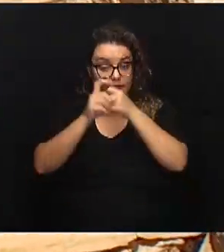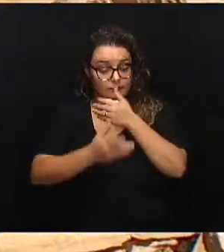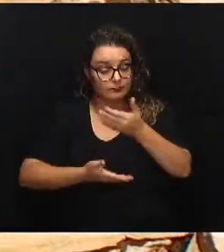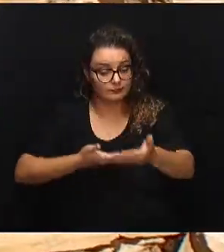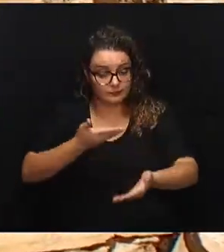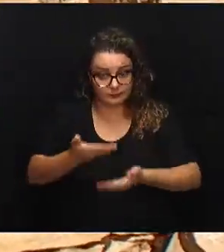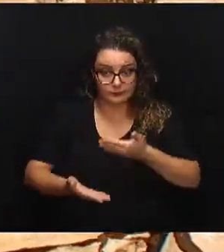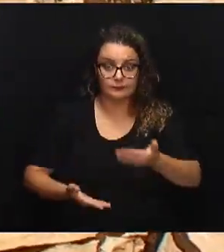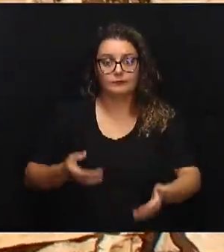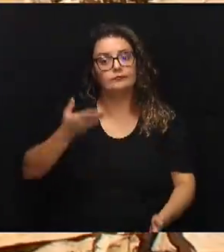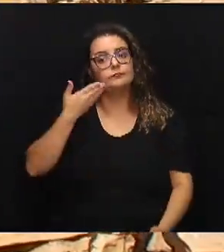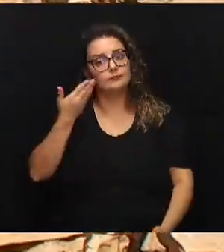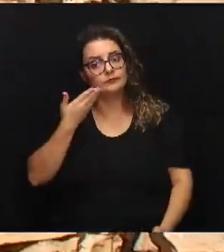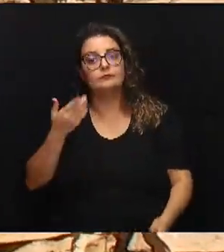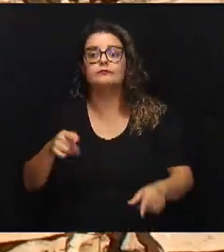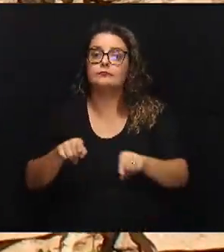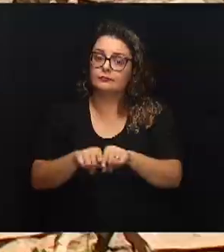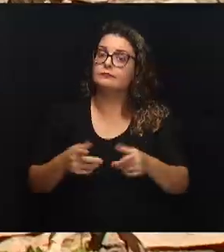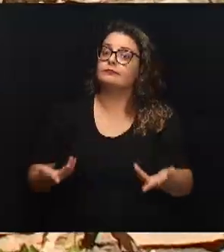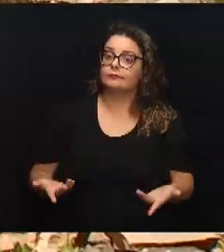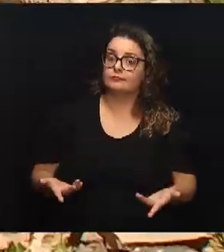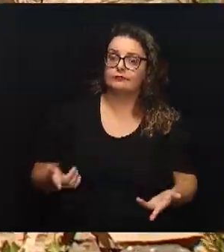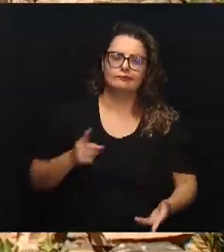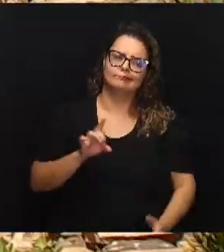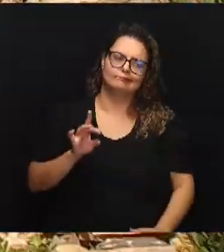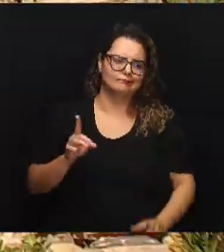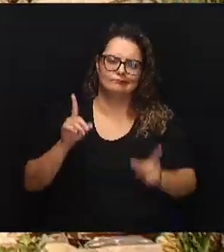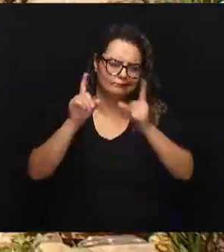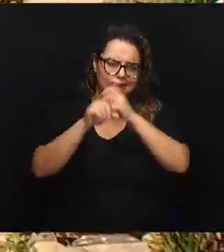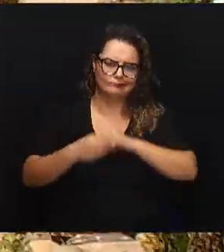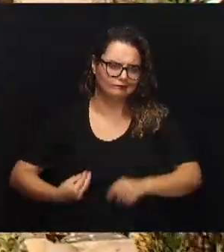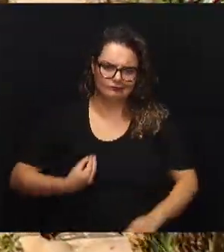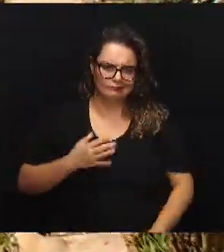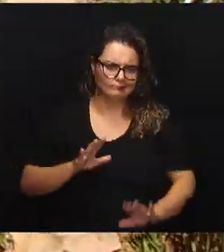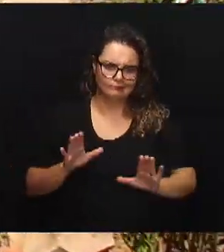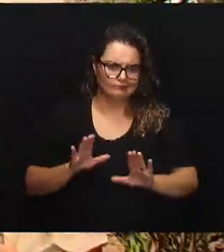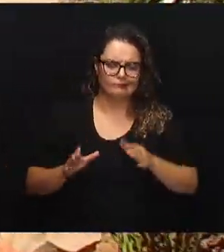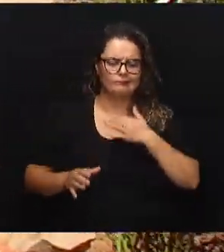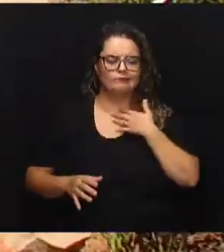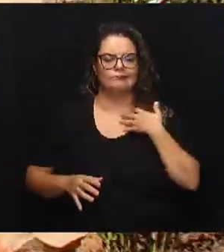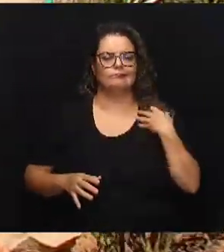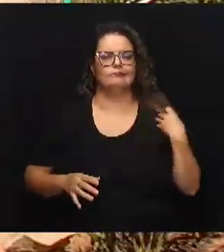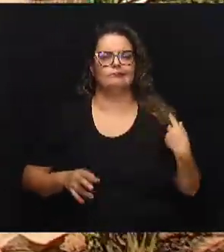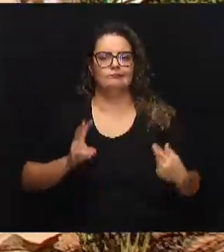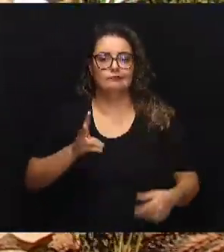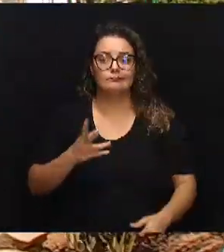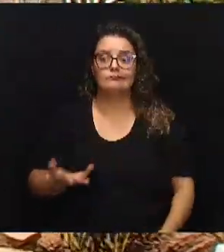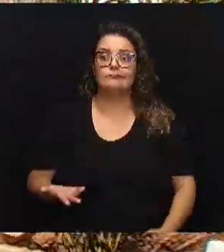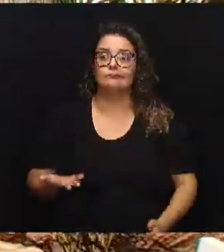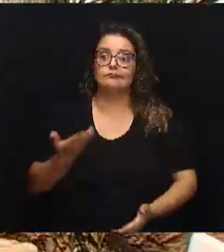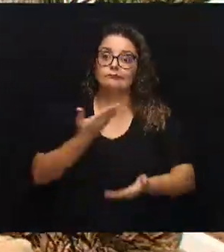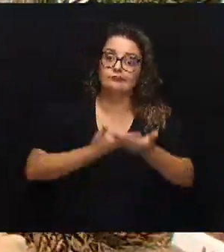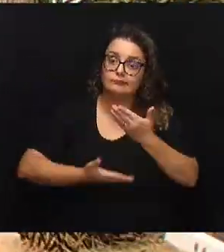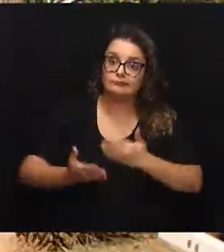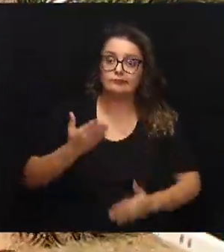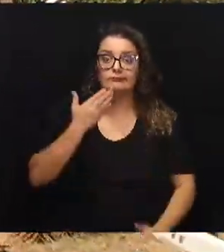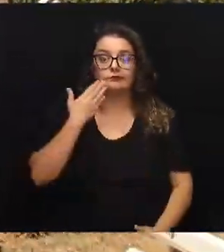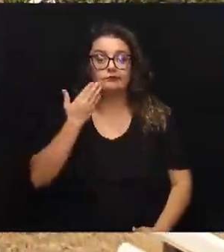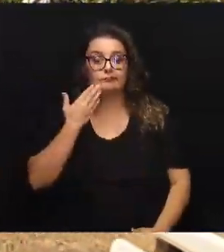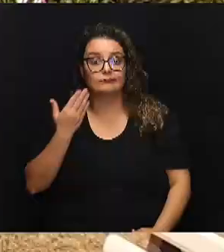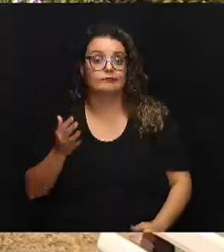também, facilidades também, né? A gente não vive só também de dificuldade aqui na comunidade, né? A gente também partilha muita facilidade, a gente partilha